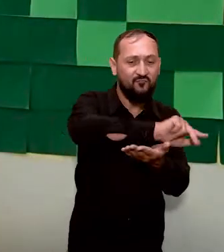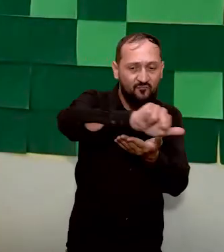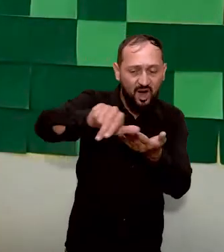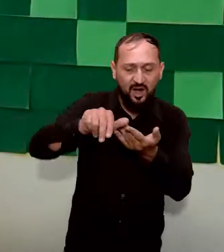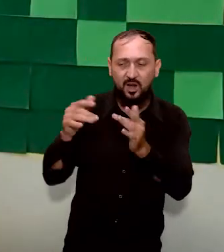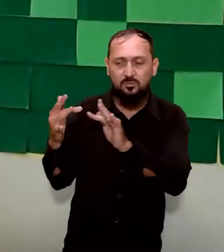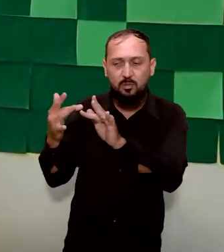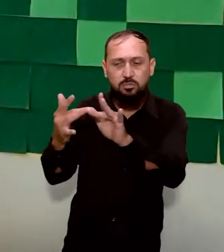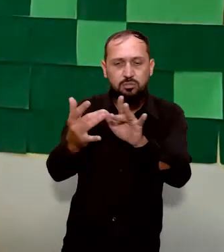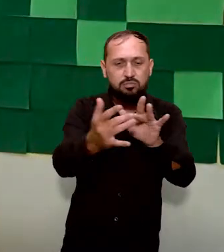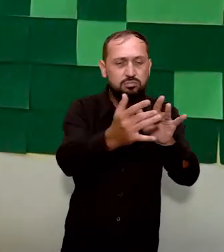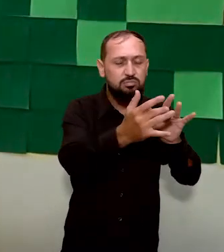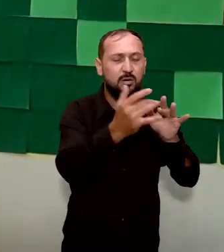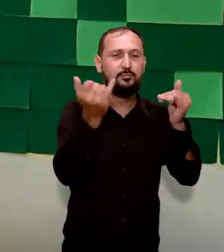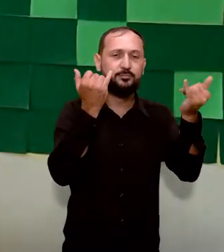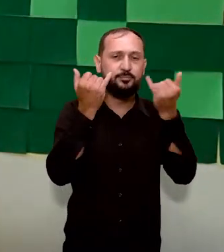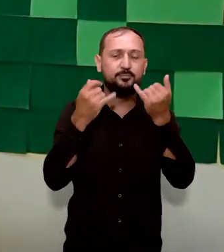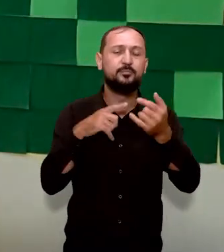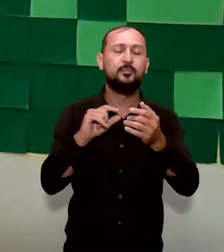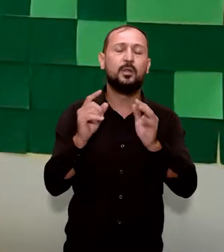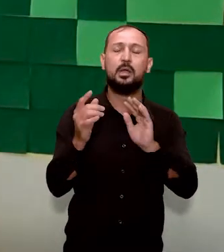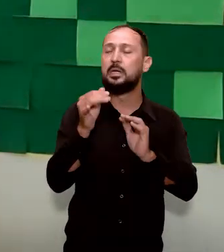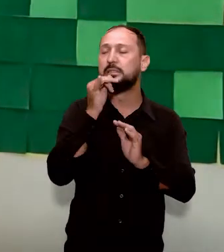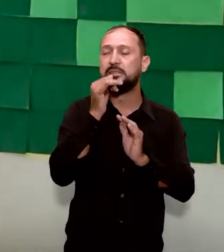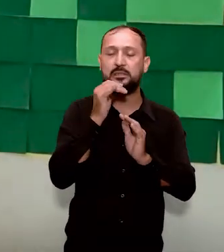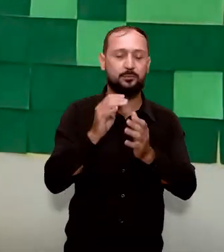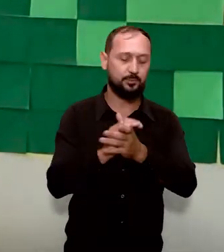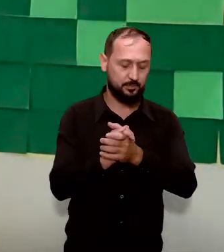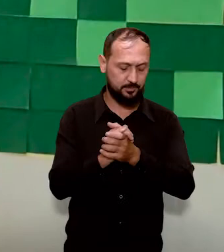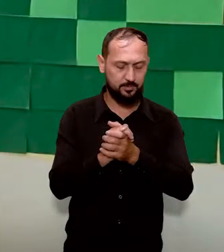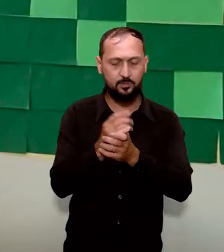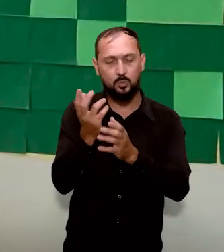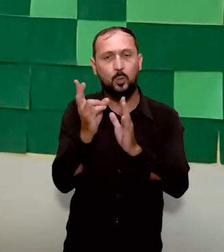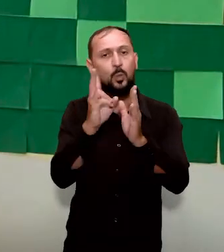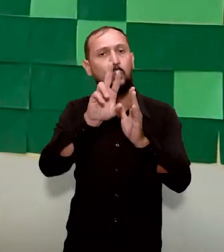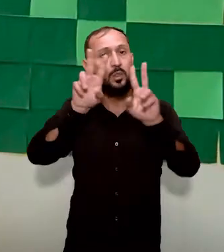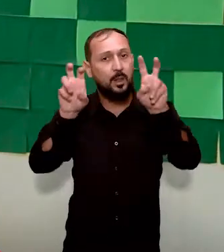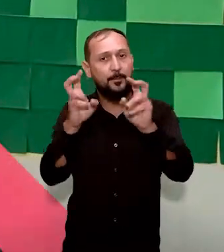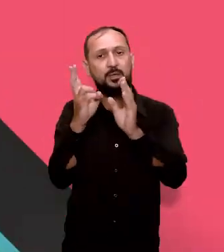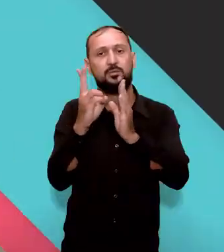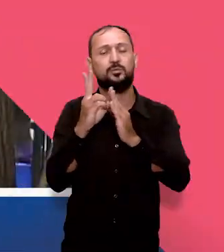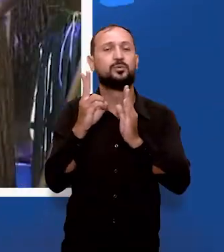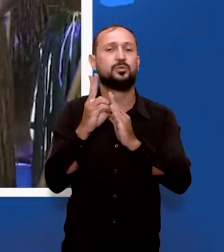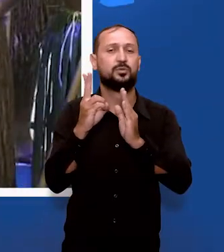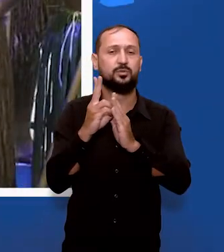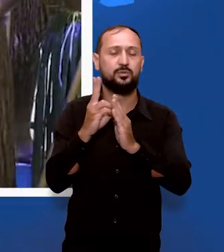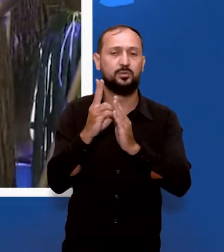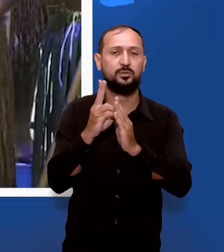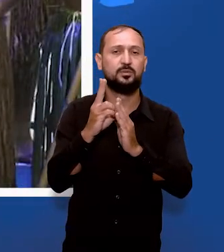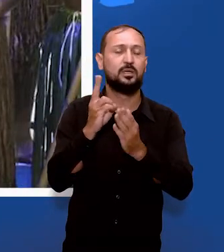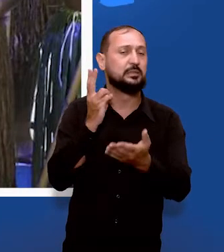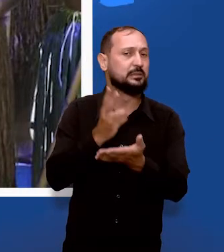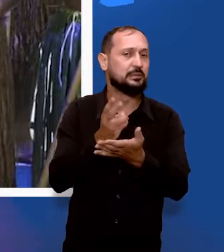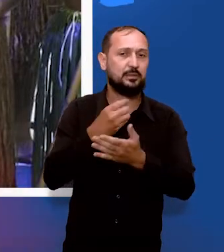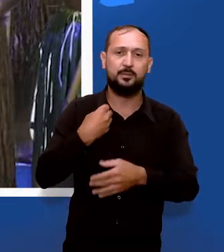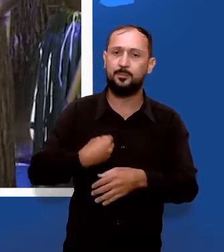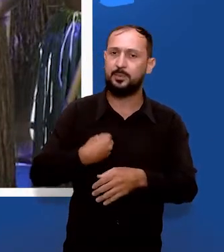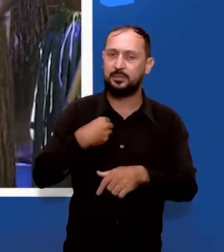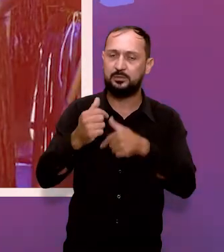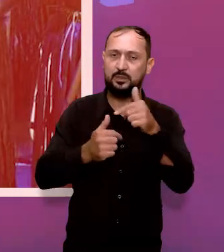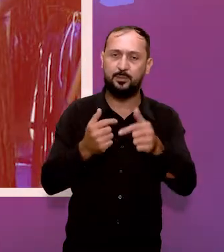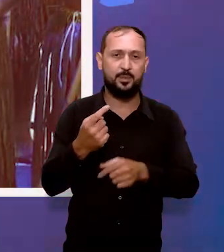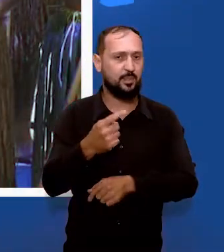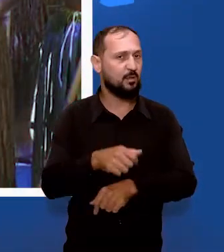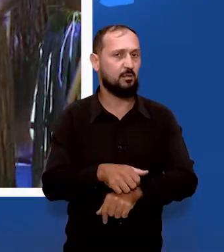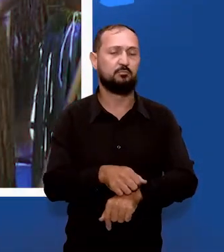por várias causas assim muito presentes, como por exemplo a questão da indígena, que é uma coisa também sempre